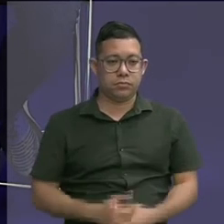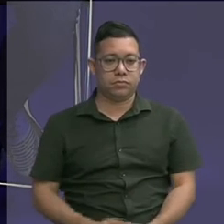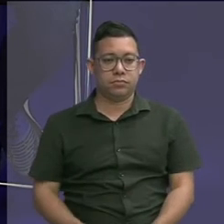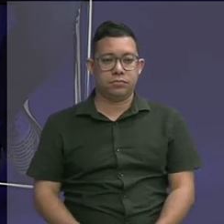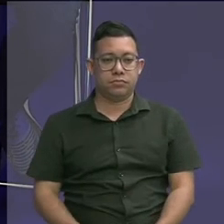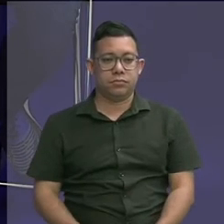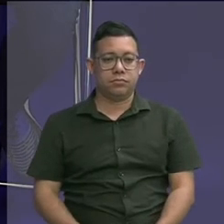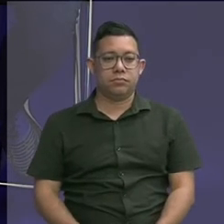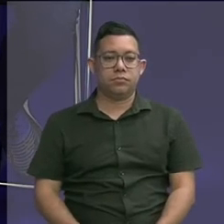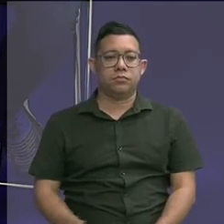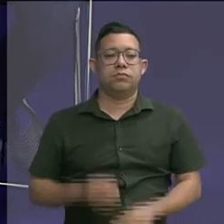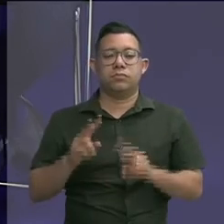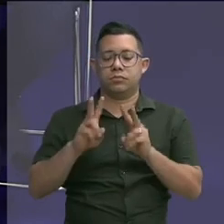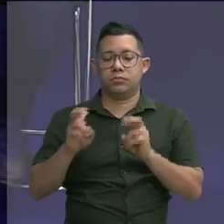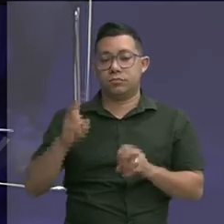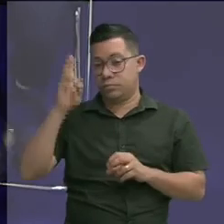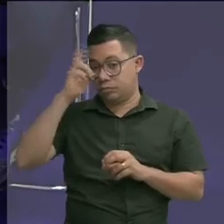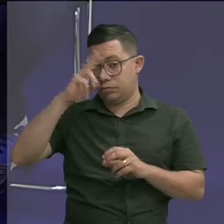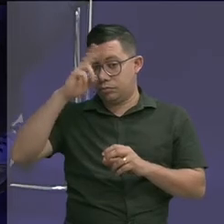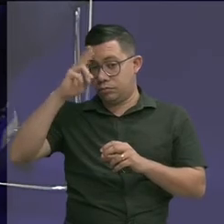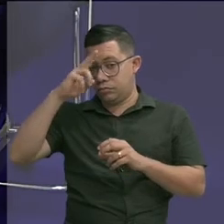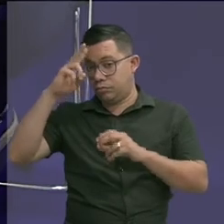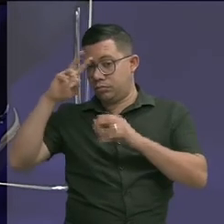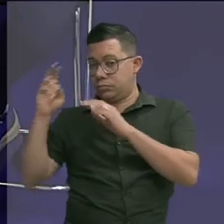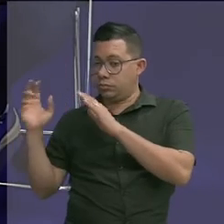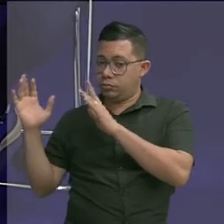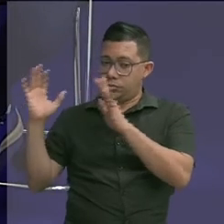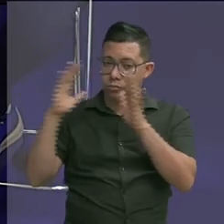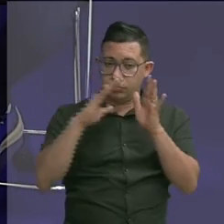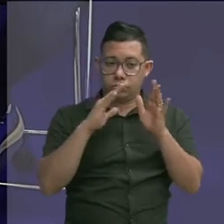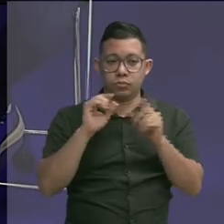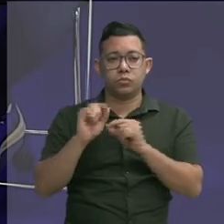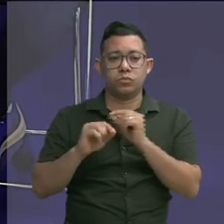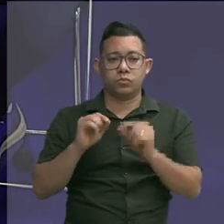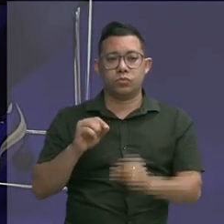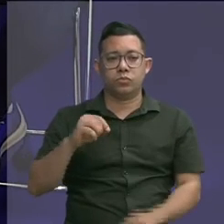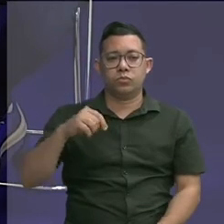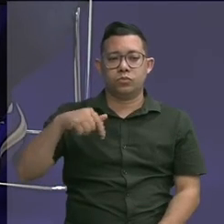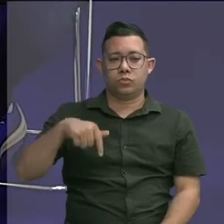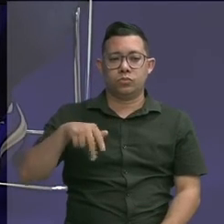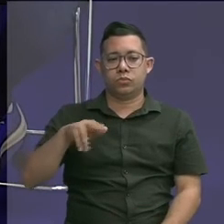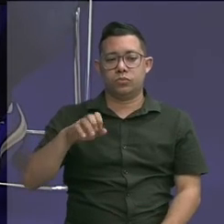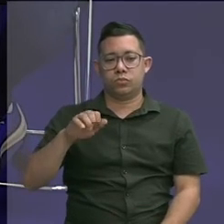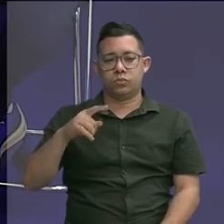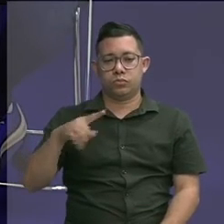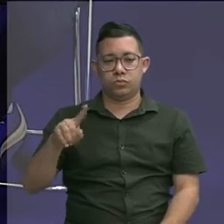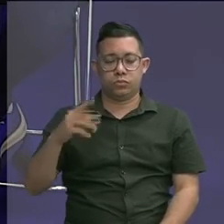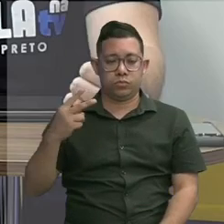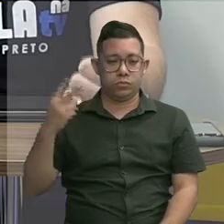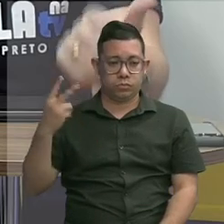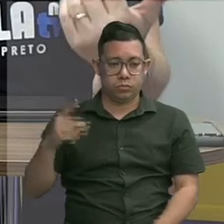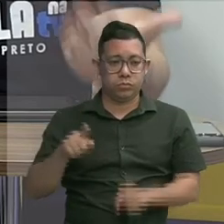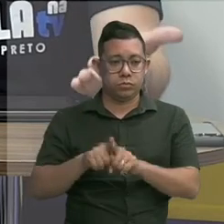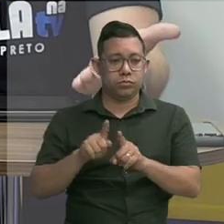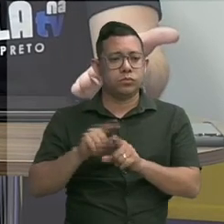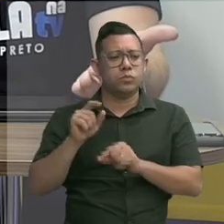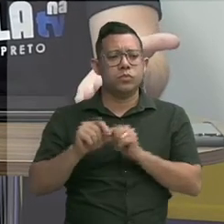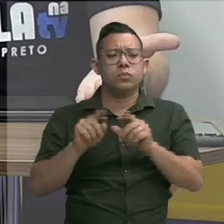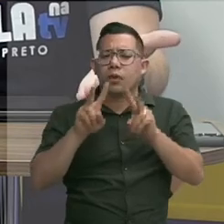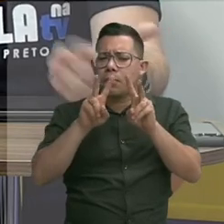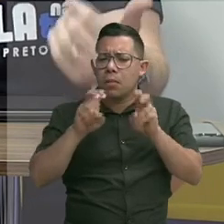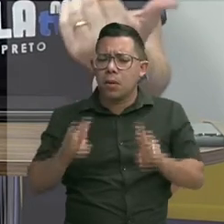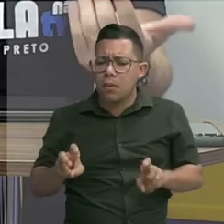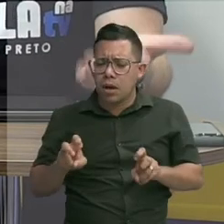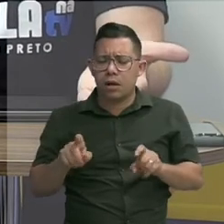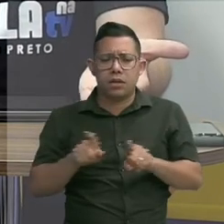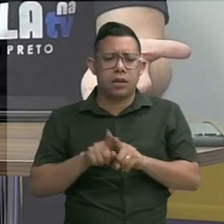lá prendemos um pouco da história né de ca o mundo grau O que é uma equação do segundo grau a gente viu também o que são os